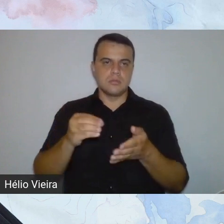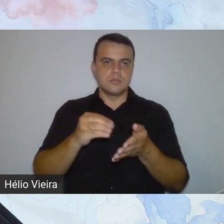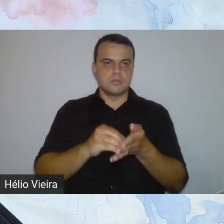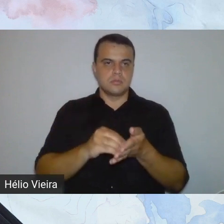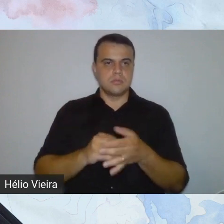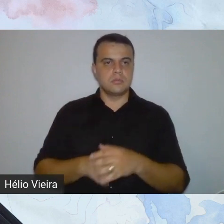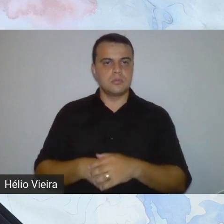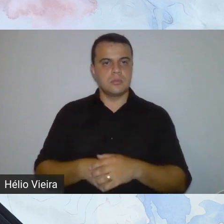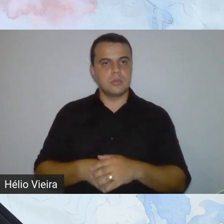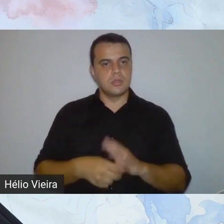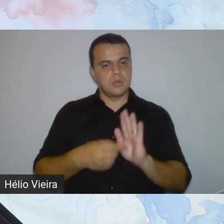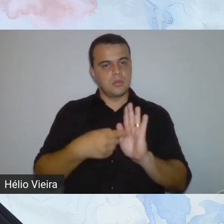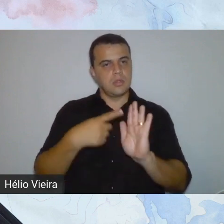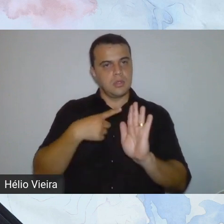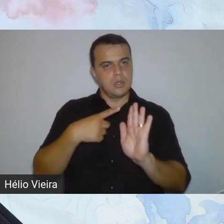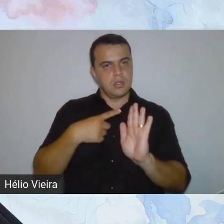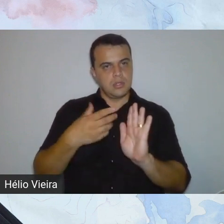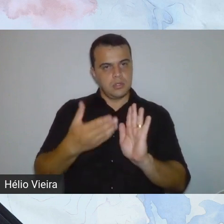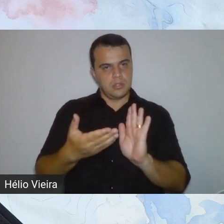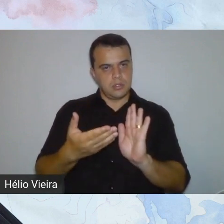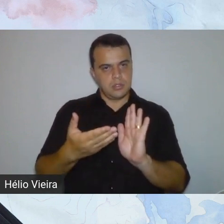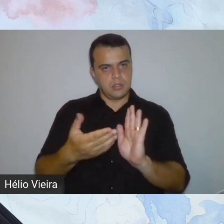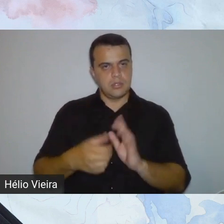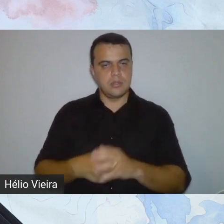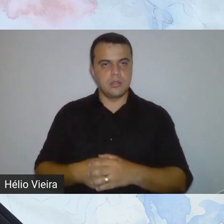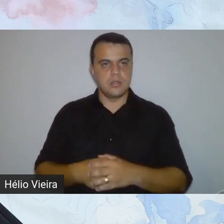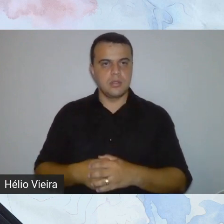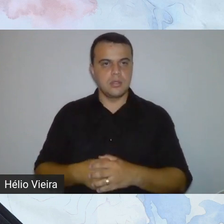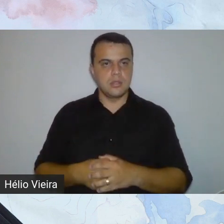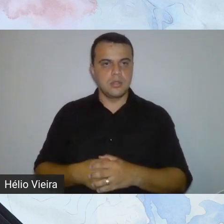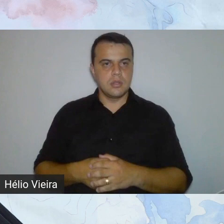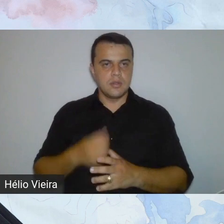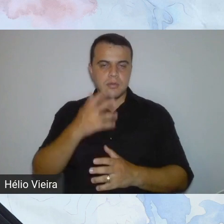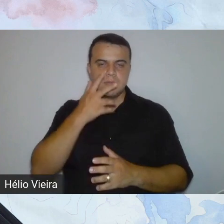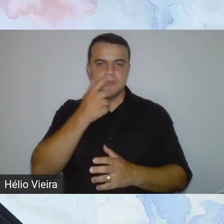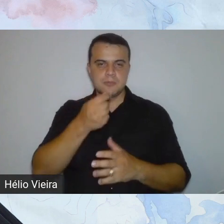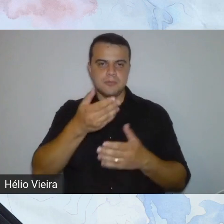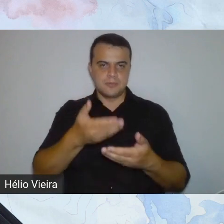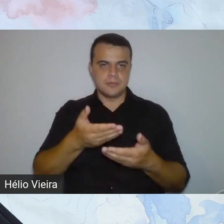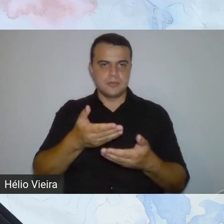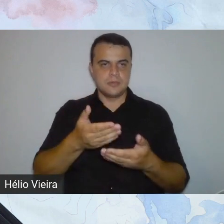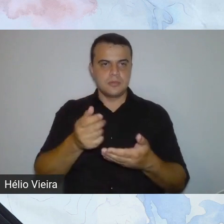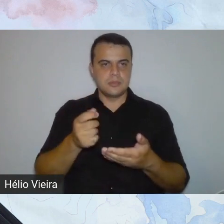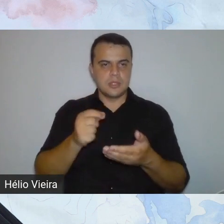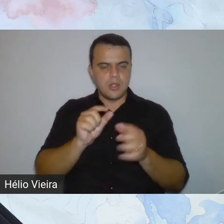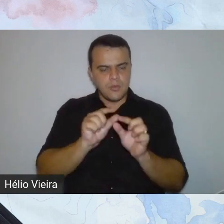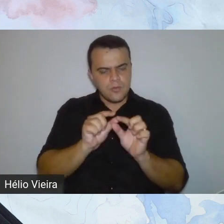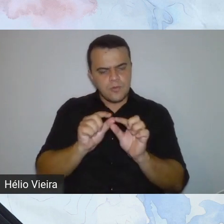Aí temos essas sardinhas aqui super brilhantes e bonitinhas, tá vendo? Pontinha bem fininha,